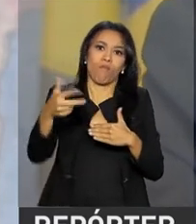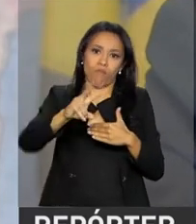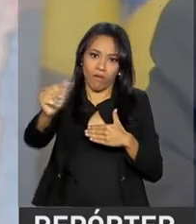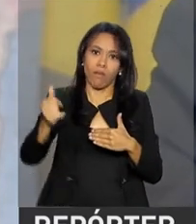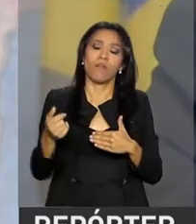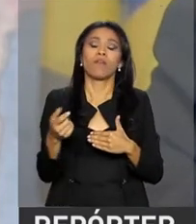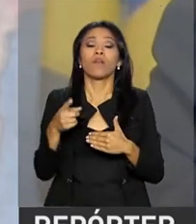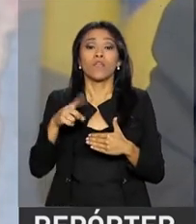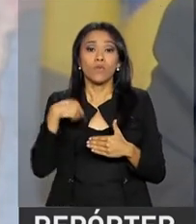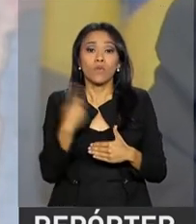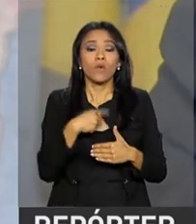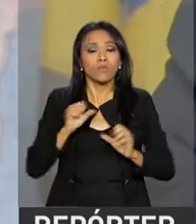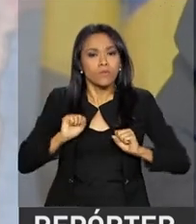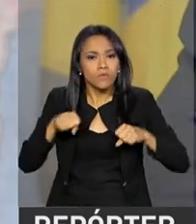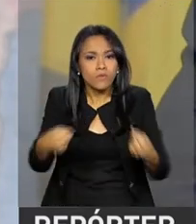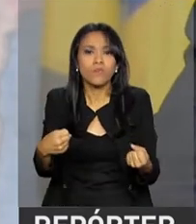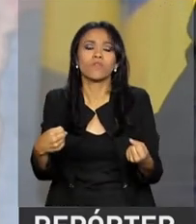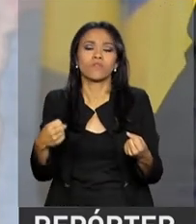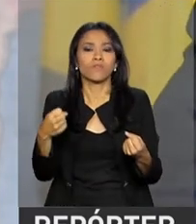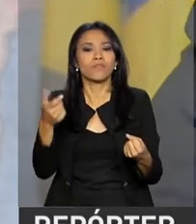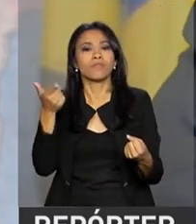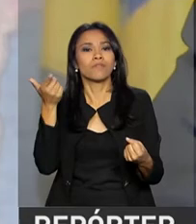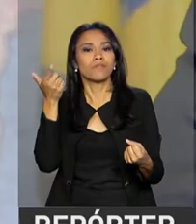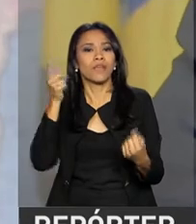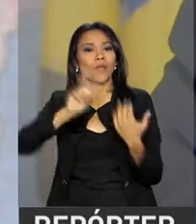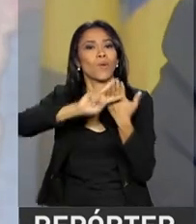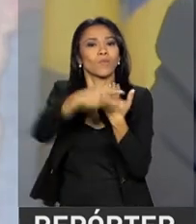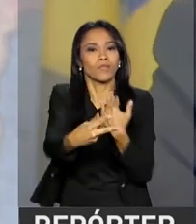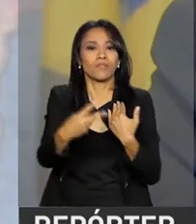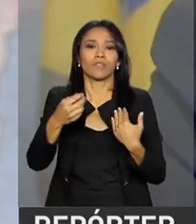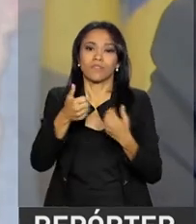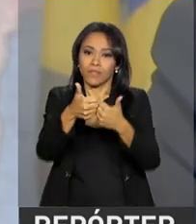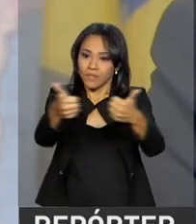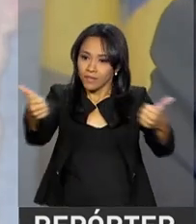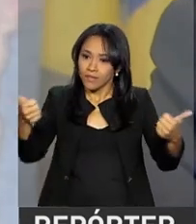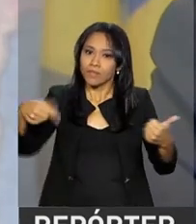que o nosso investimento, o nosso esforço tem resultados, gera resultados na população.